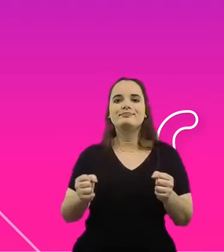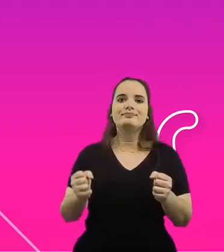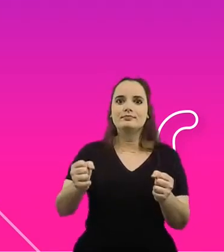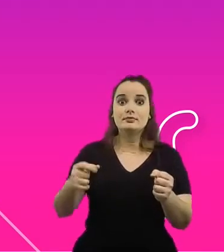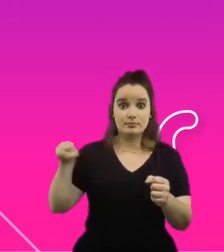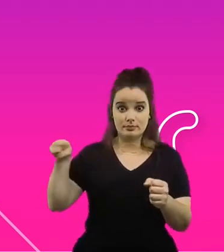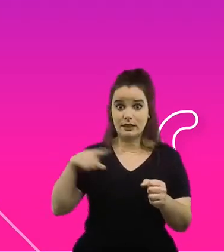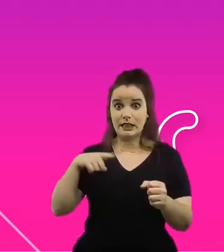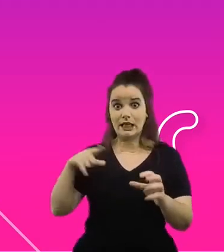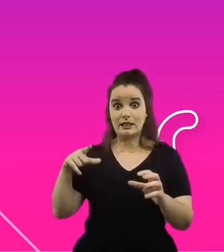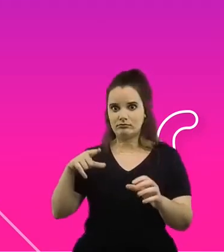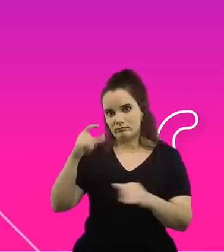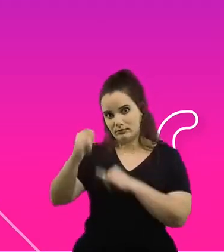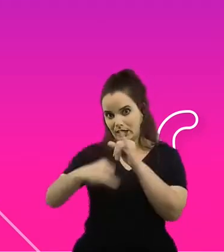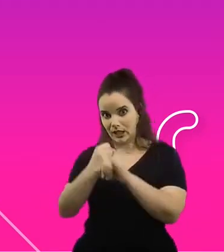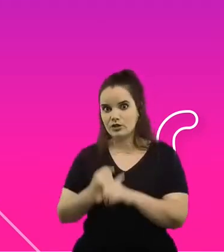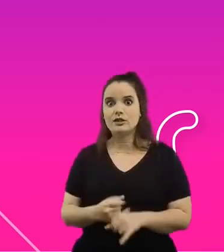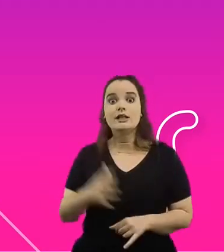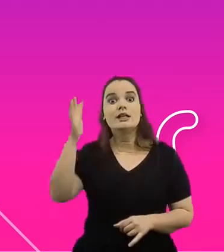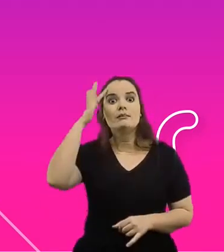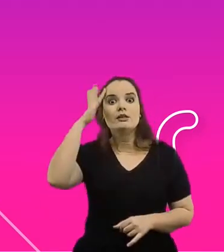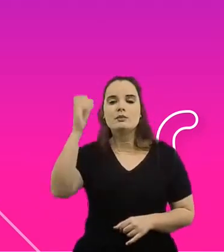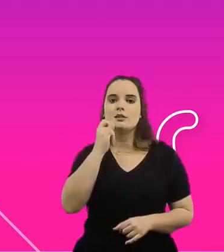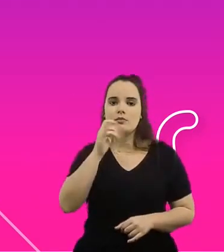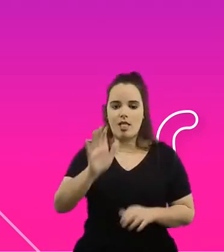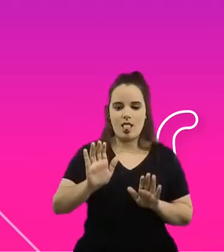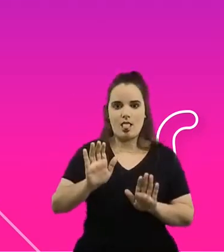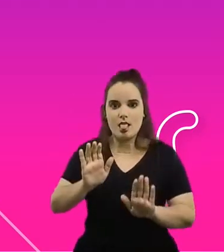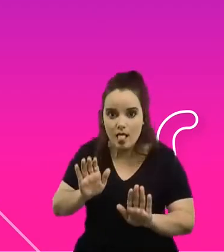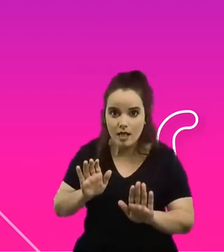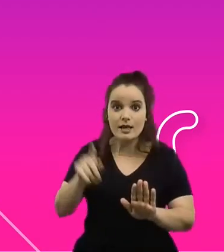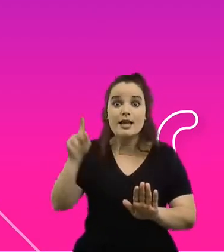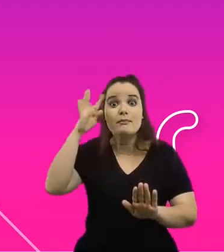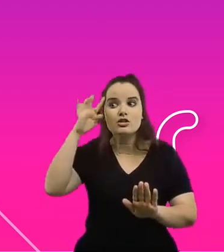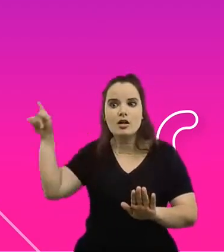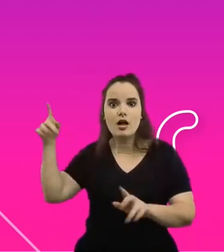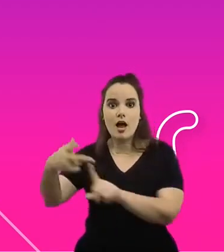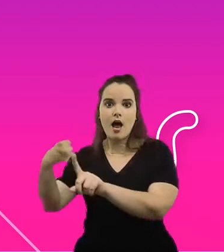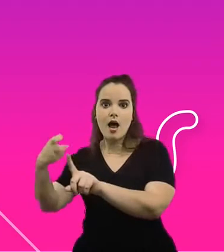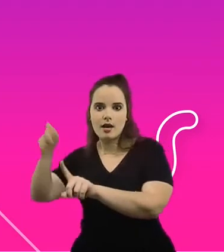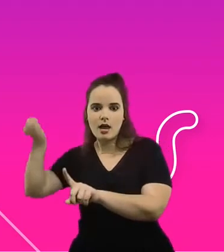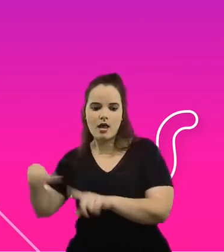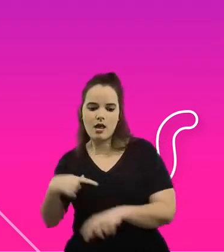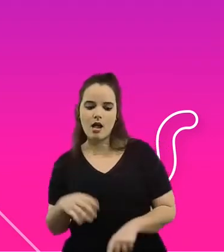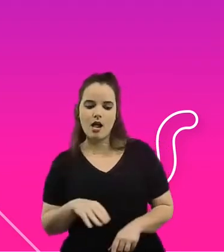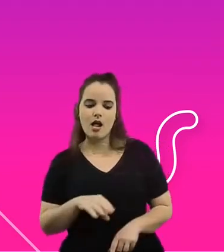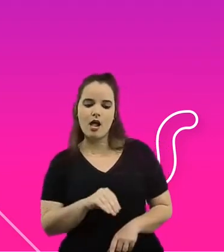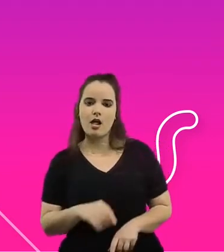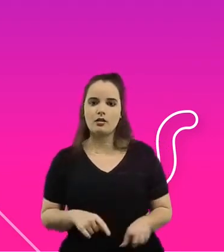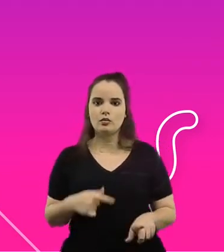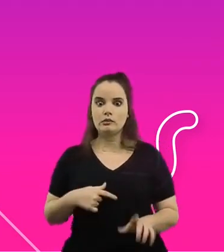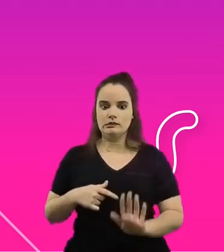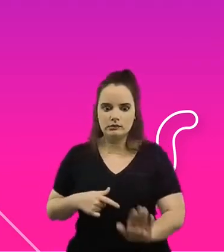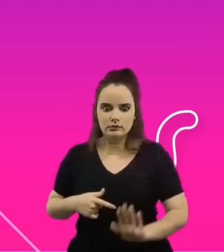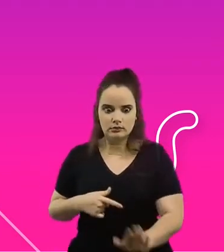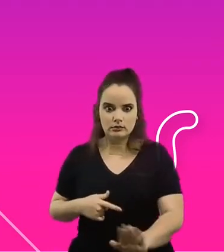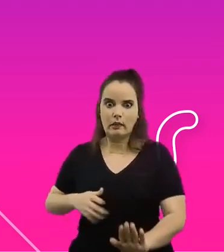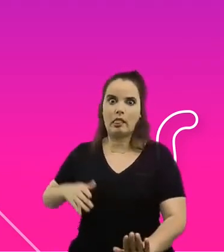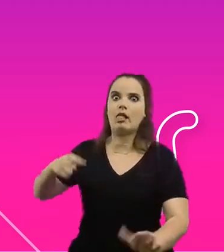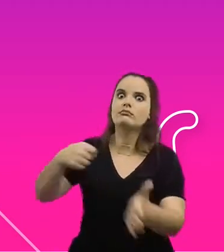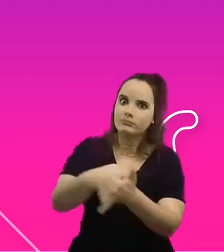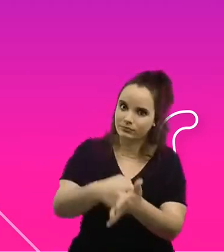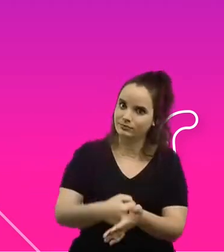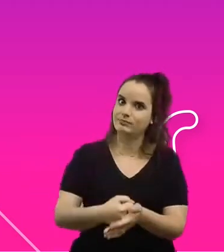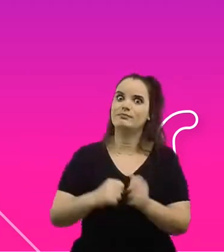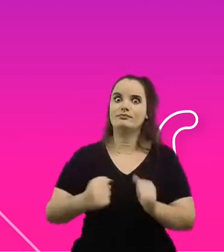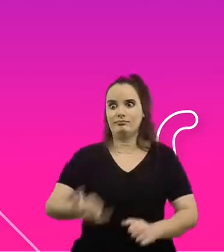se esse hacker desligar o seu freio, certo? Então, olha o nível de coisa, de loucura que isso pode chegar. Então, por isso que